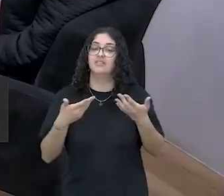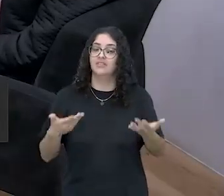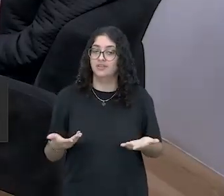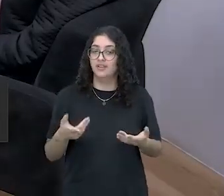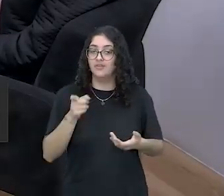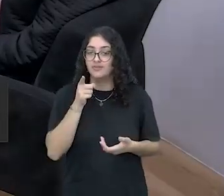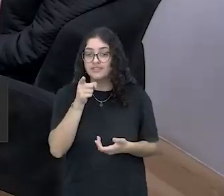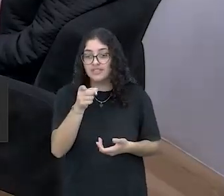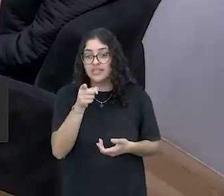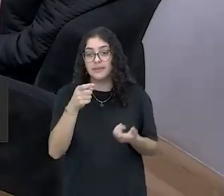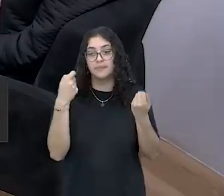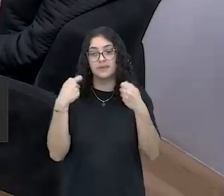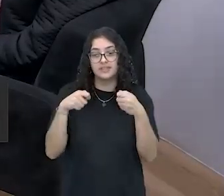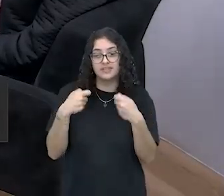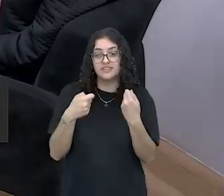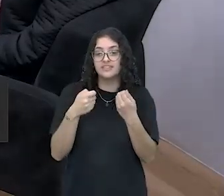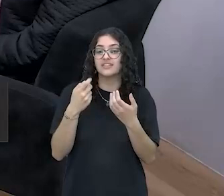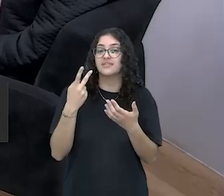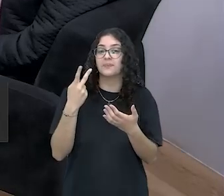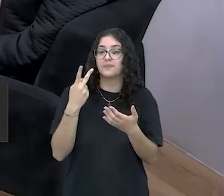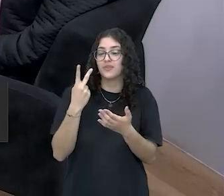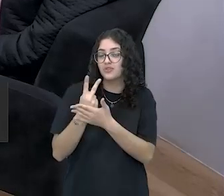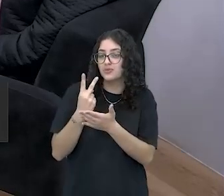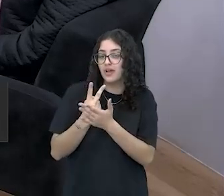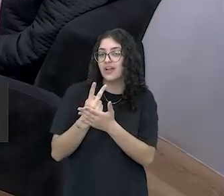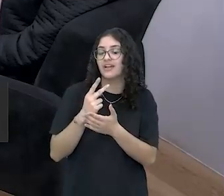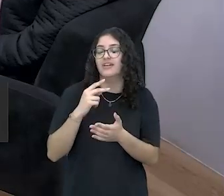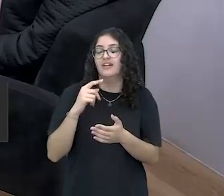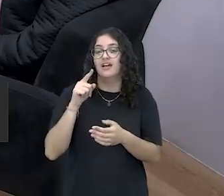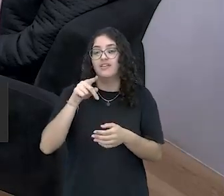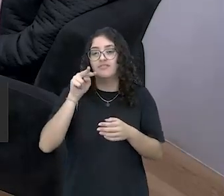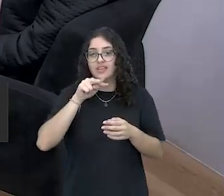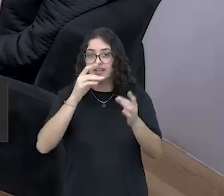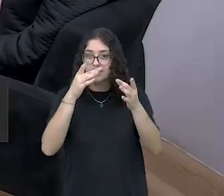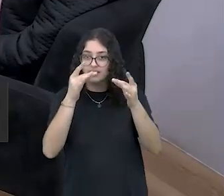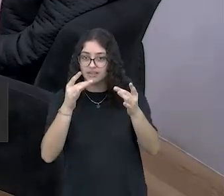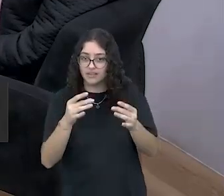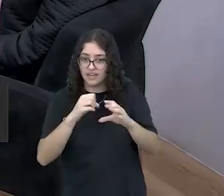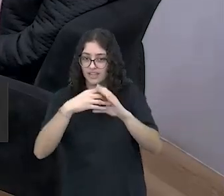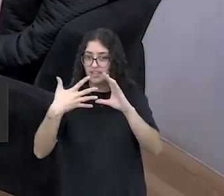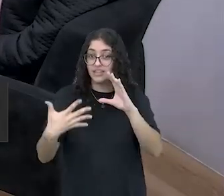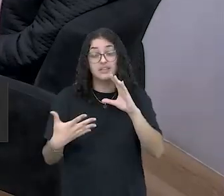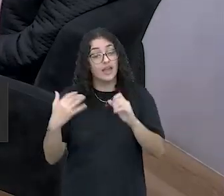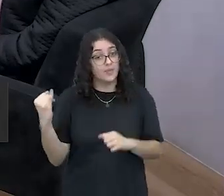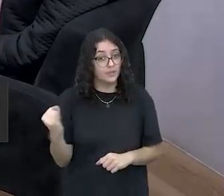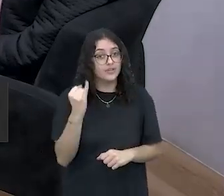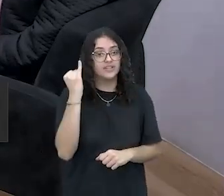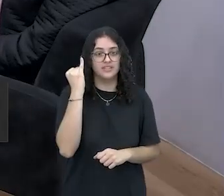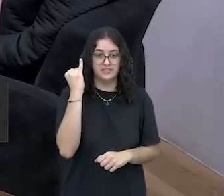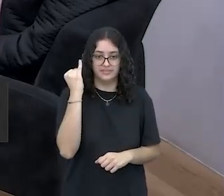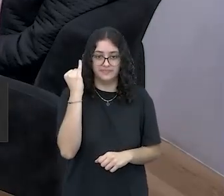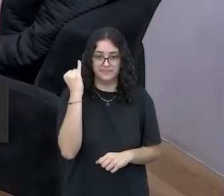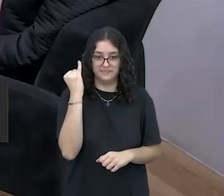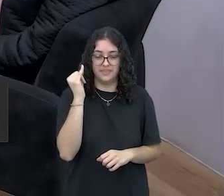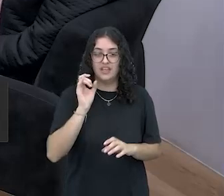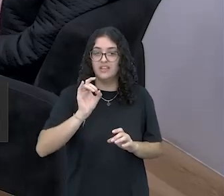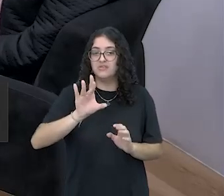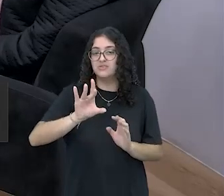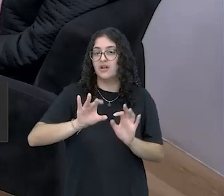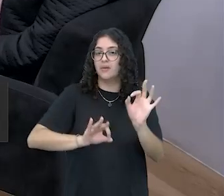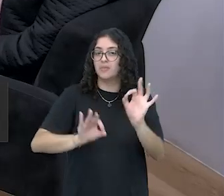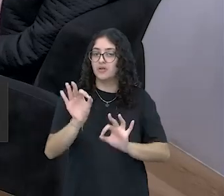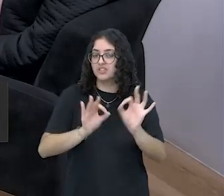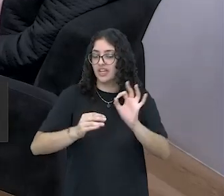você manter-se, para você observar esses elementos que são essenciais, né? Não só do projeto de